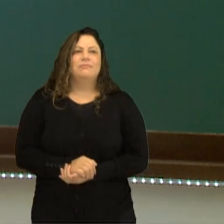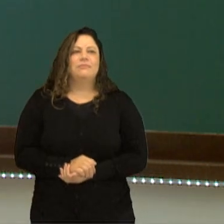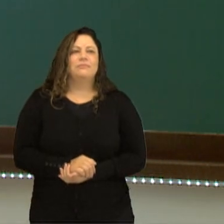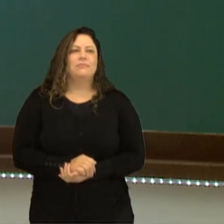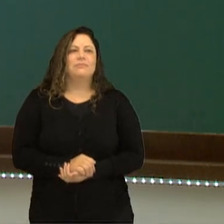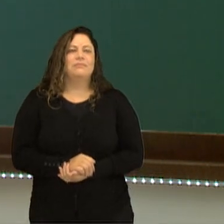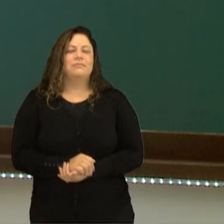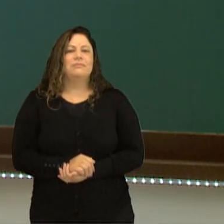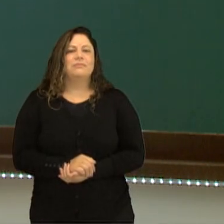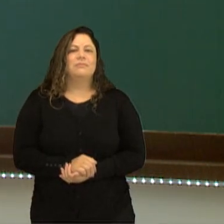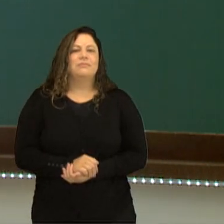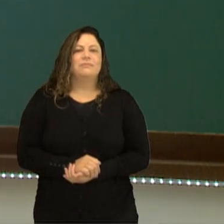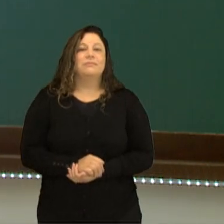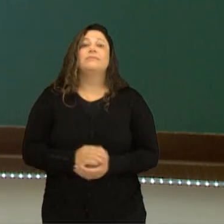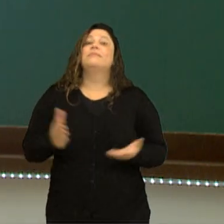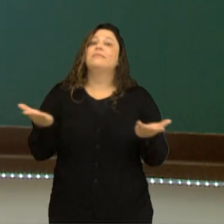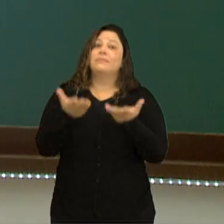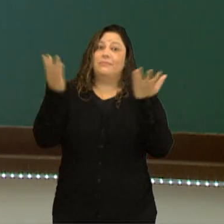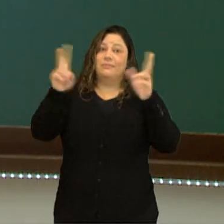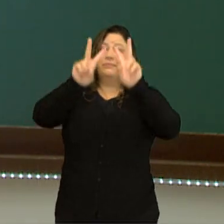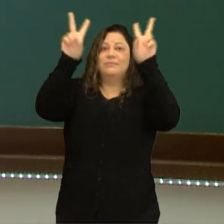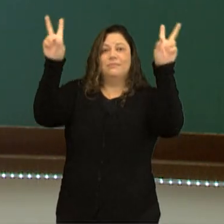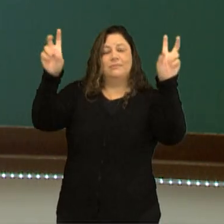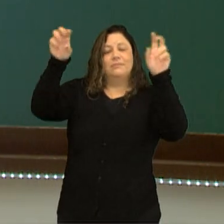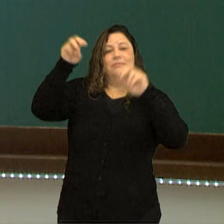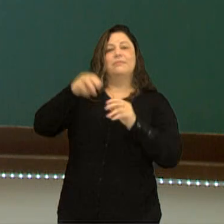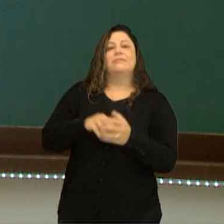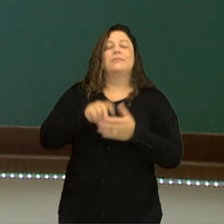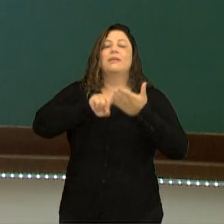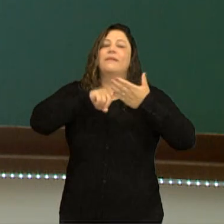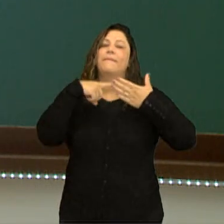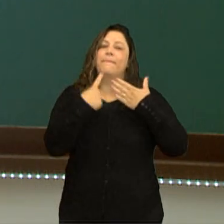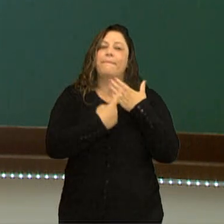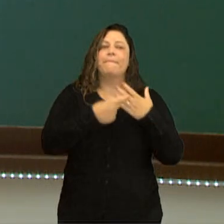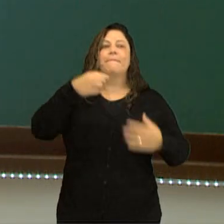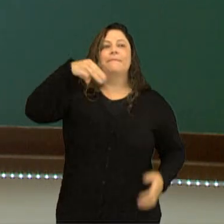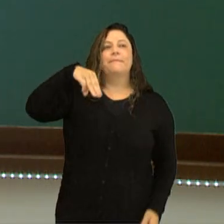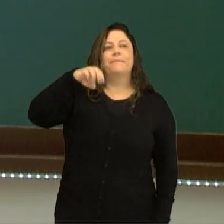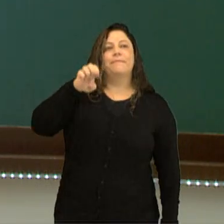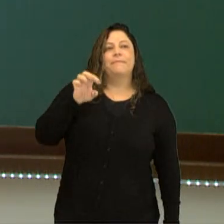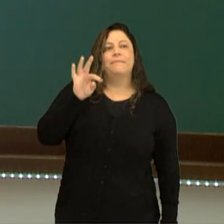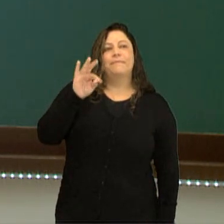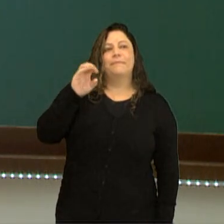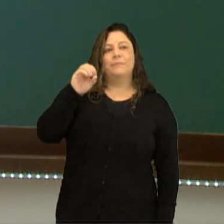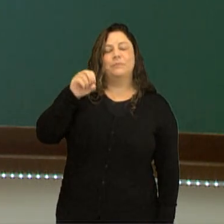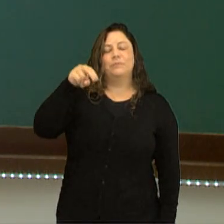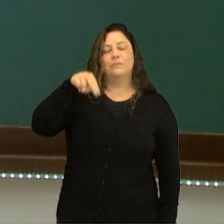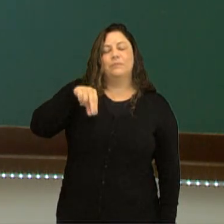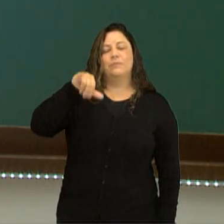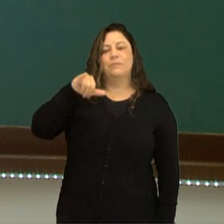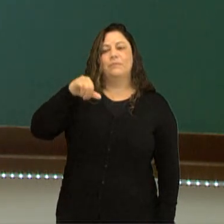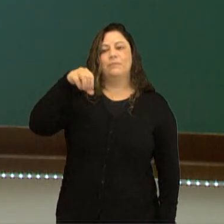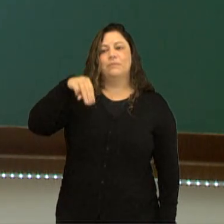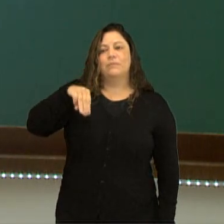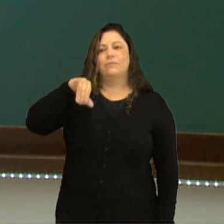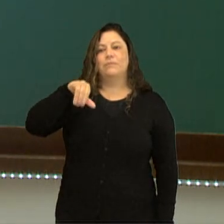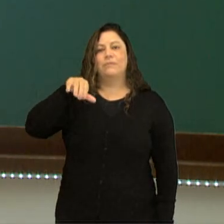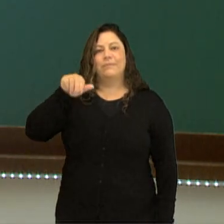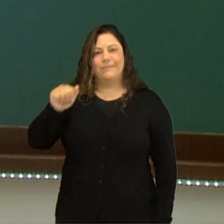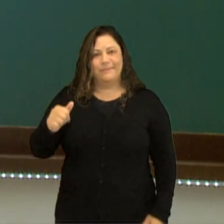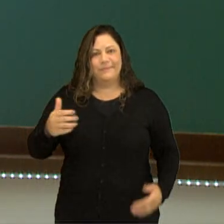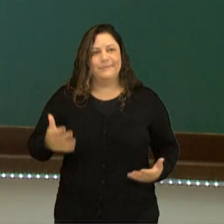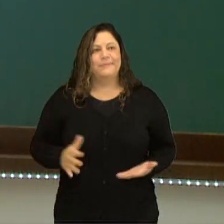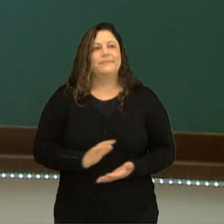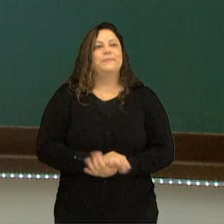E com base nisso, nós chegamos à nossa figura de linguagem que estamos estudando aí, a terceira, a metonímia,